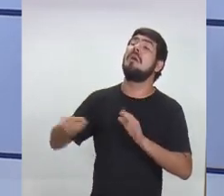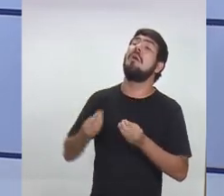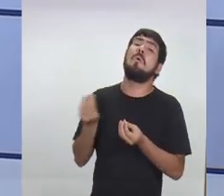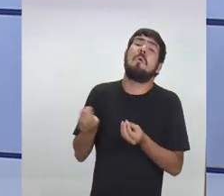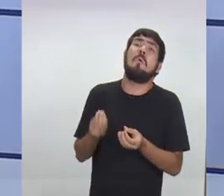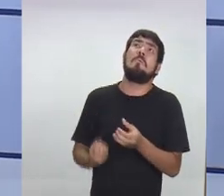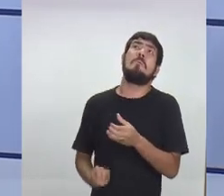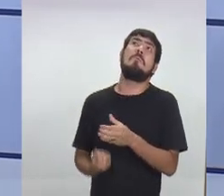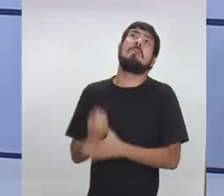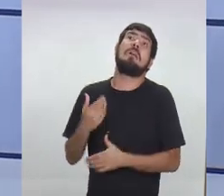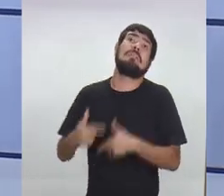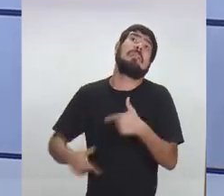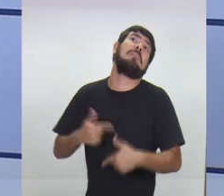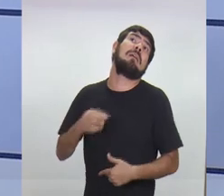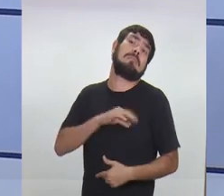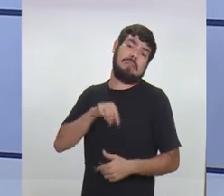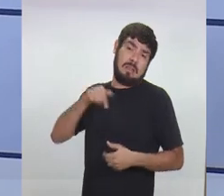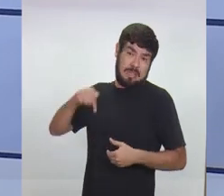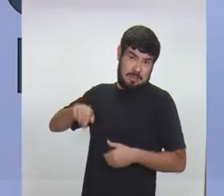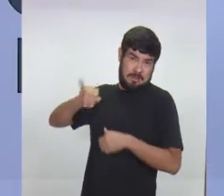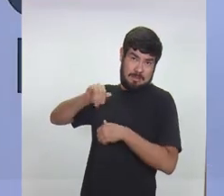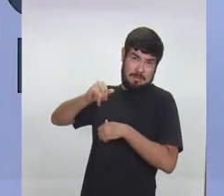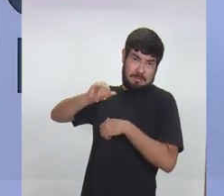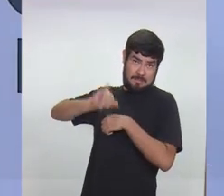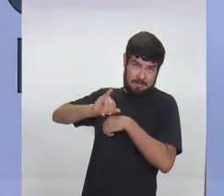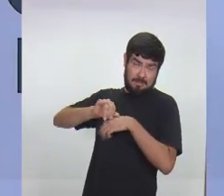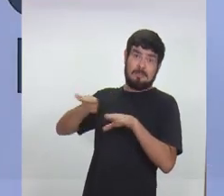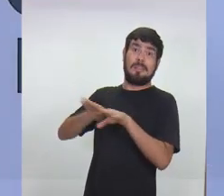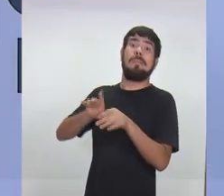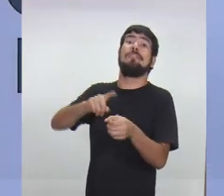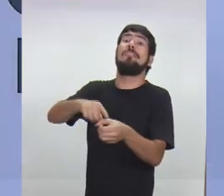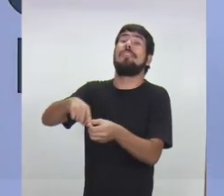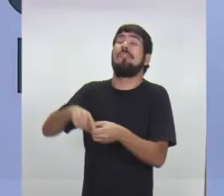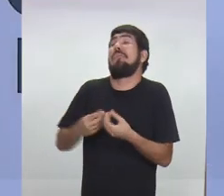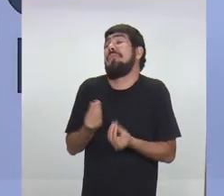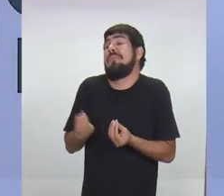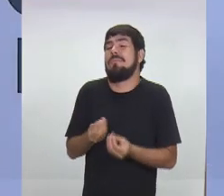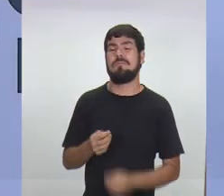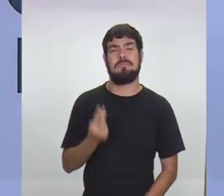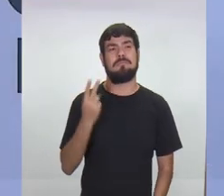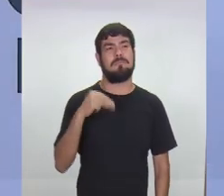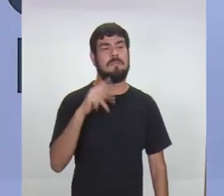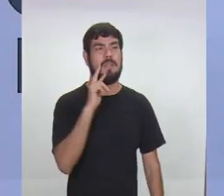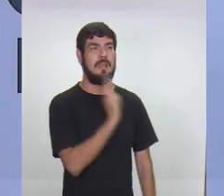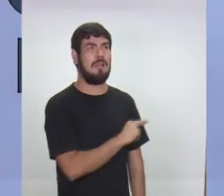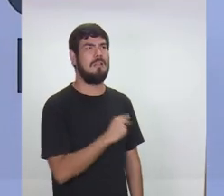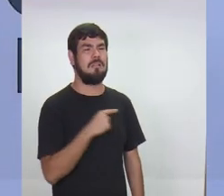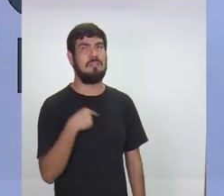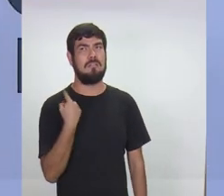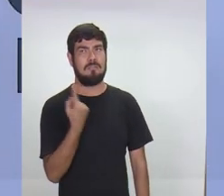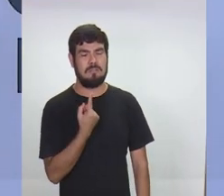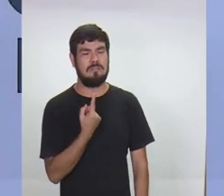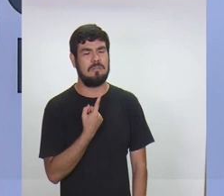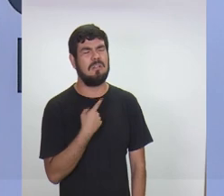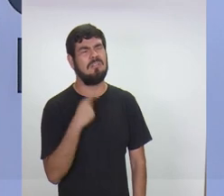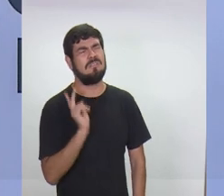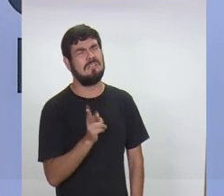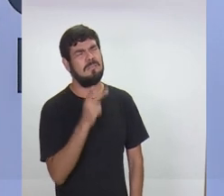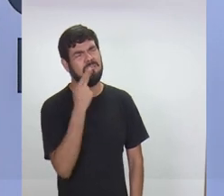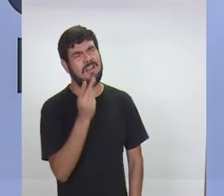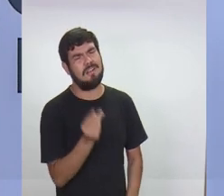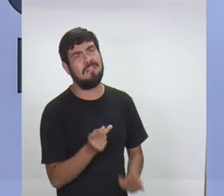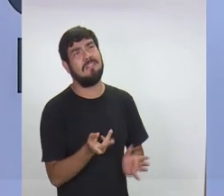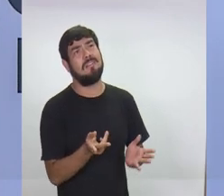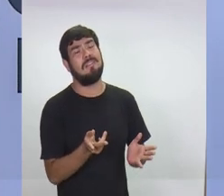quanto do interior dois minutos para sua resposta a candidato nós temos colocado ele enfatizando sempre isso